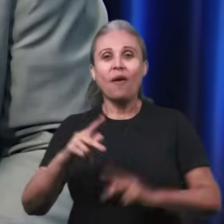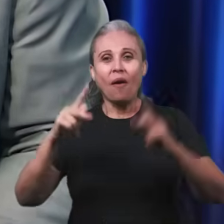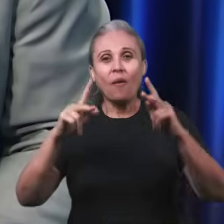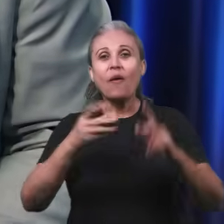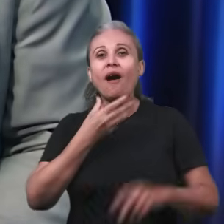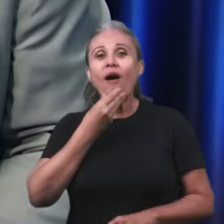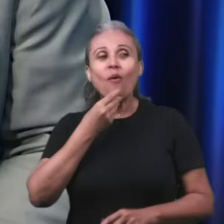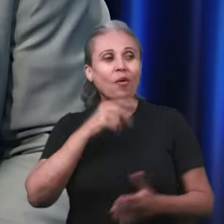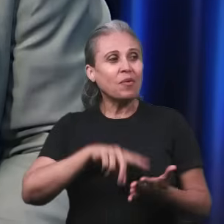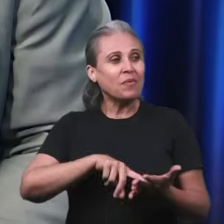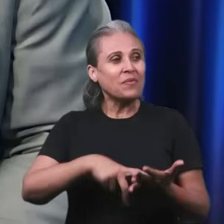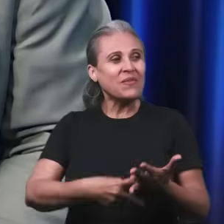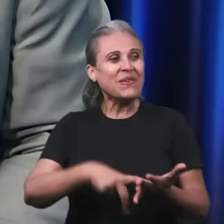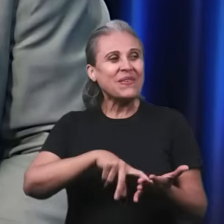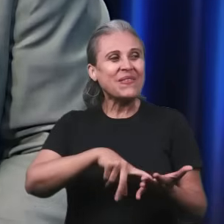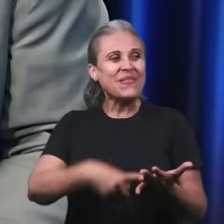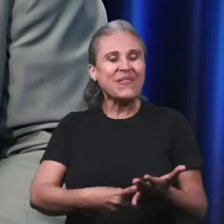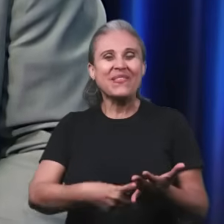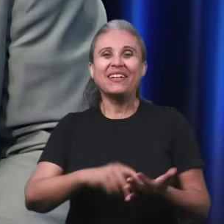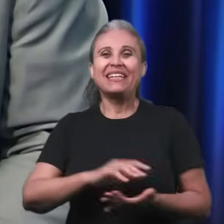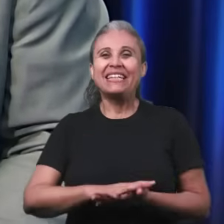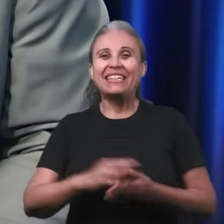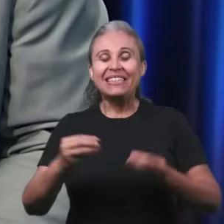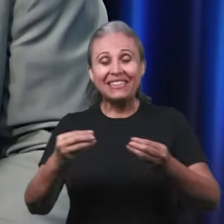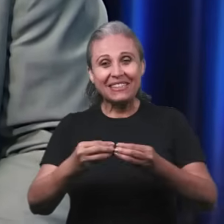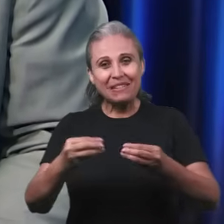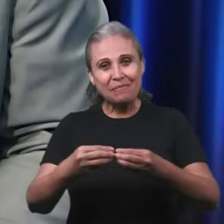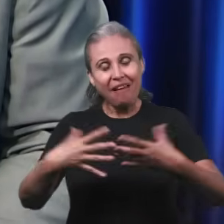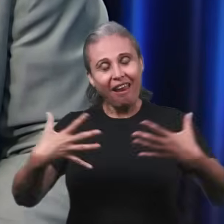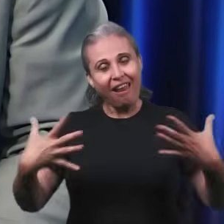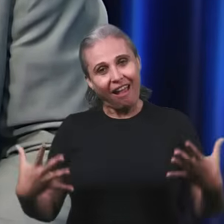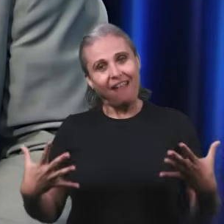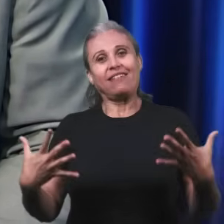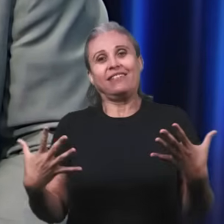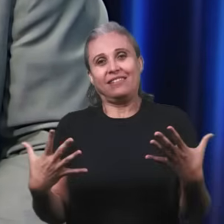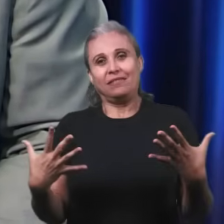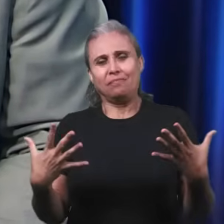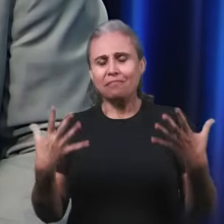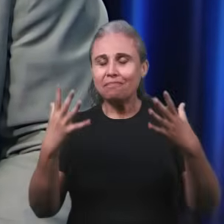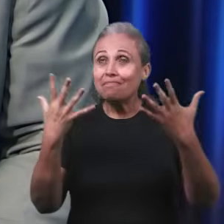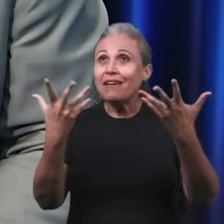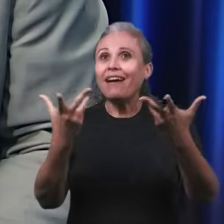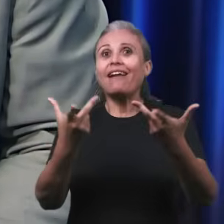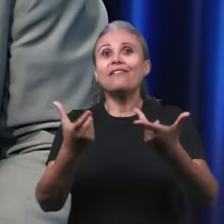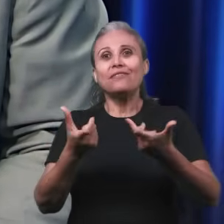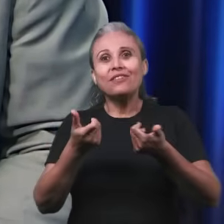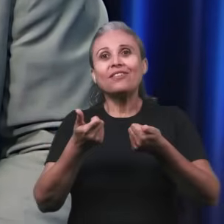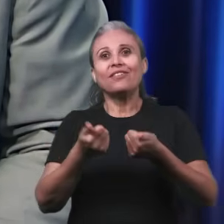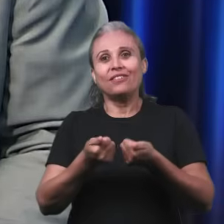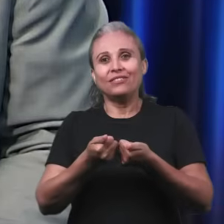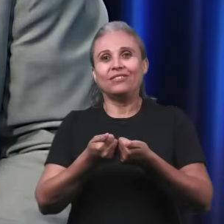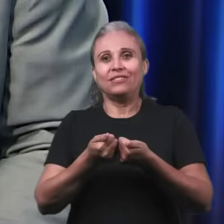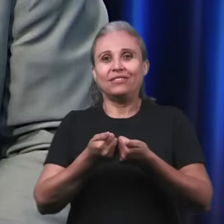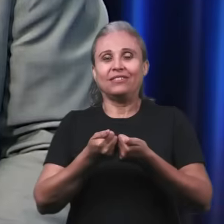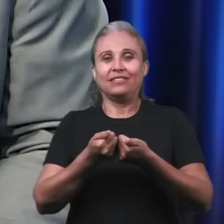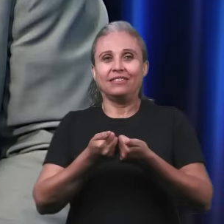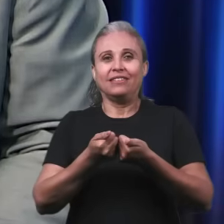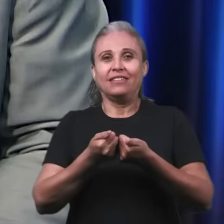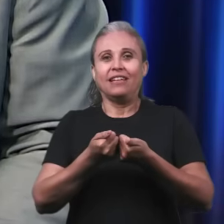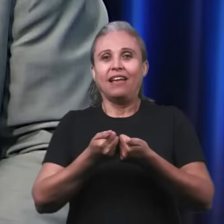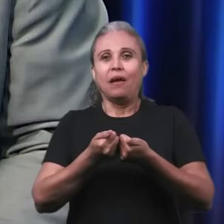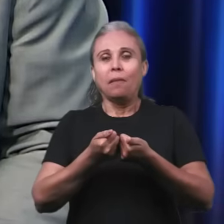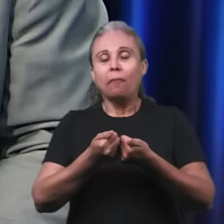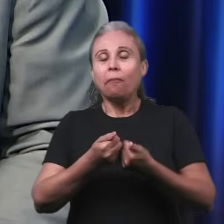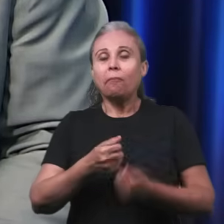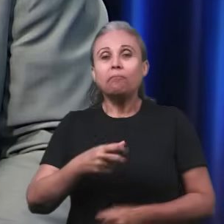operou, milagres excelentes de cura, de operação de maravilhas, né? De cegos